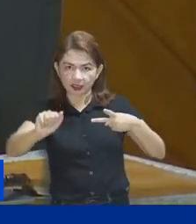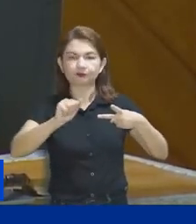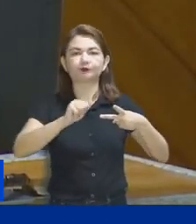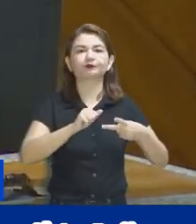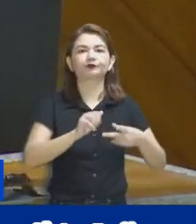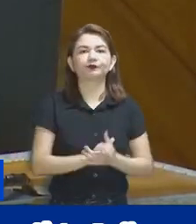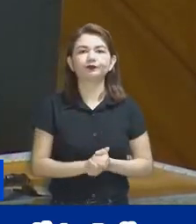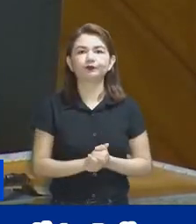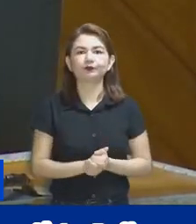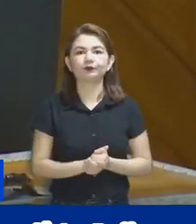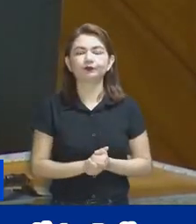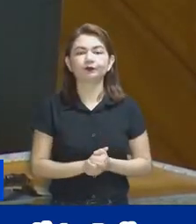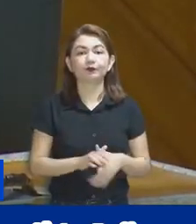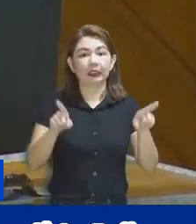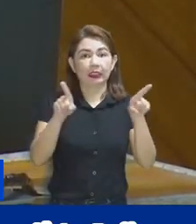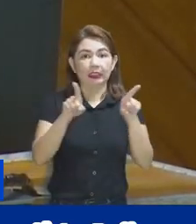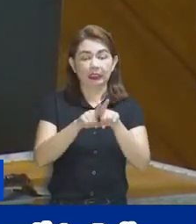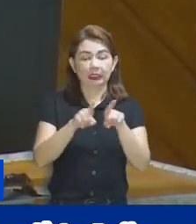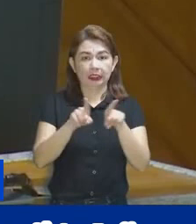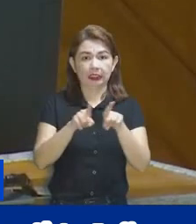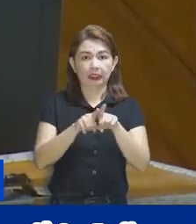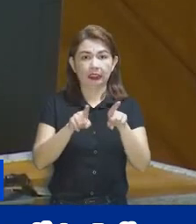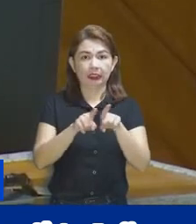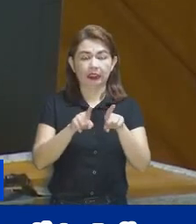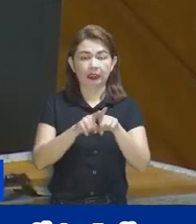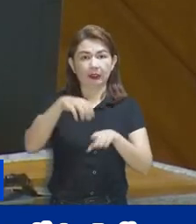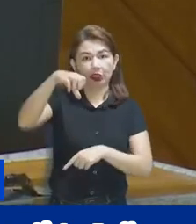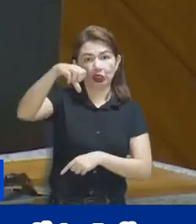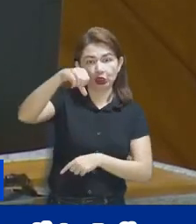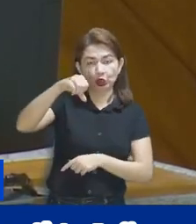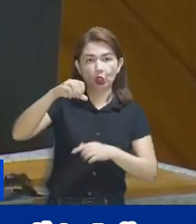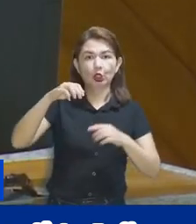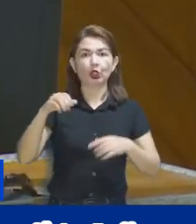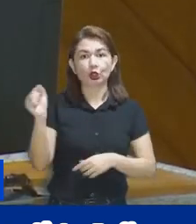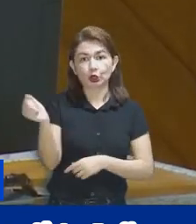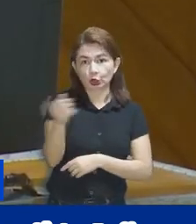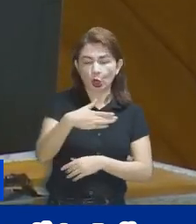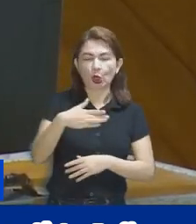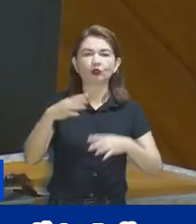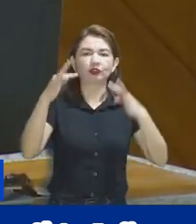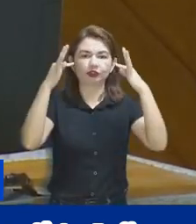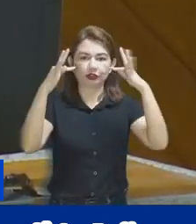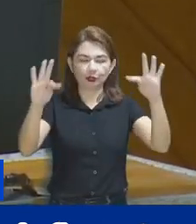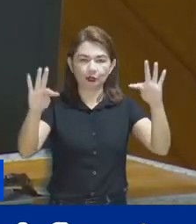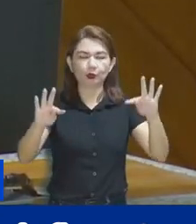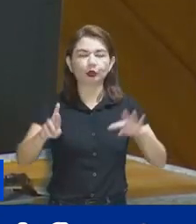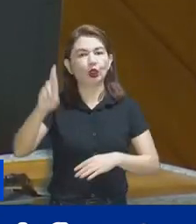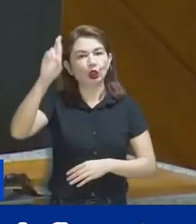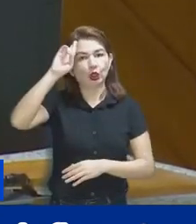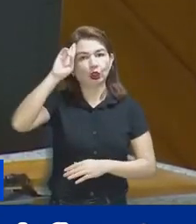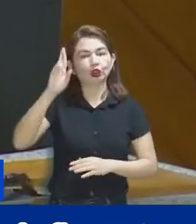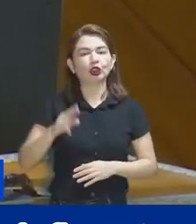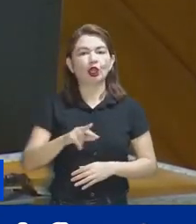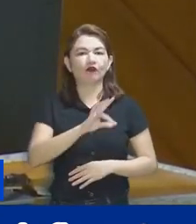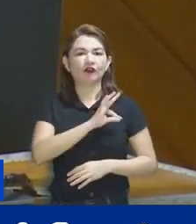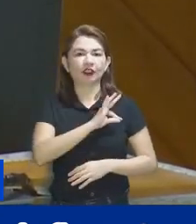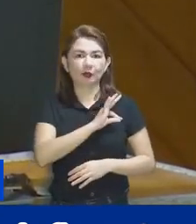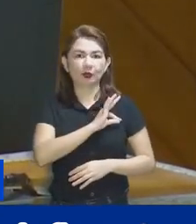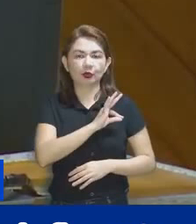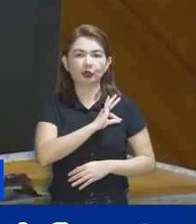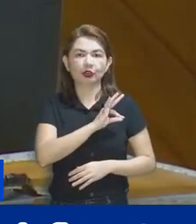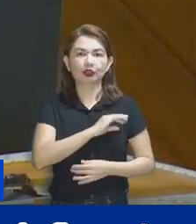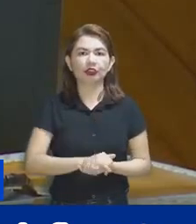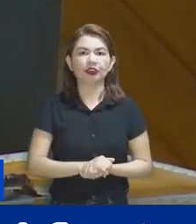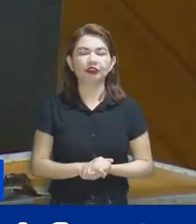Souza, e deferiu-se a oitiva de nova testemunha o delegado de polícia João Paulo Barbosa Lopes,